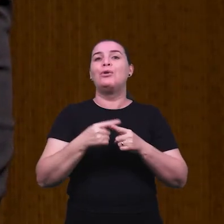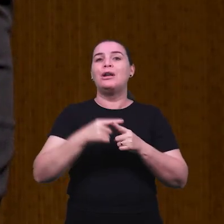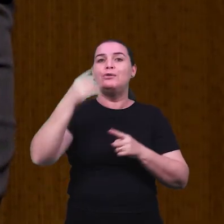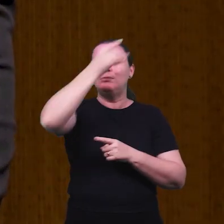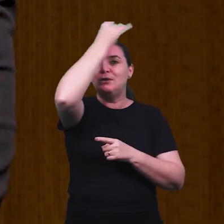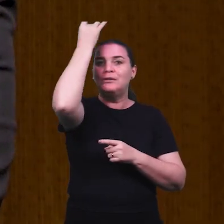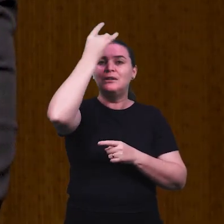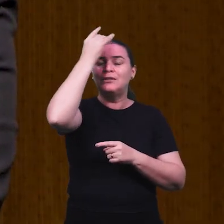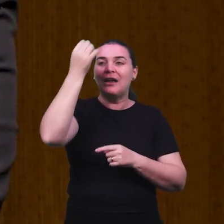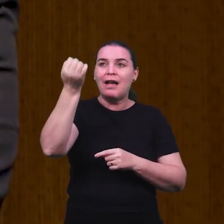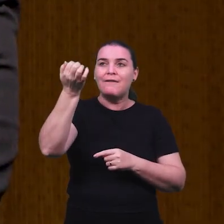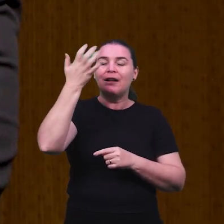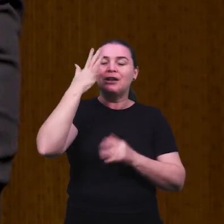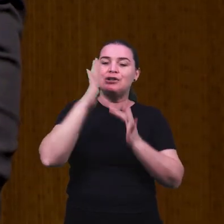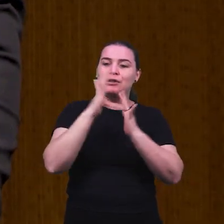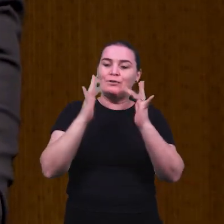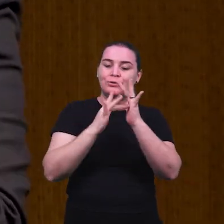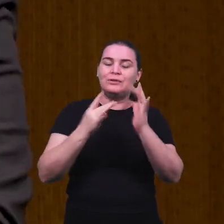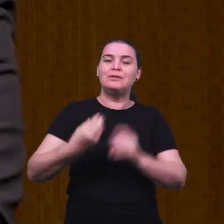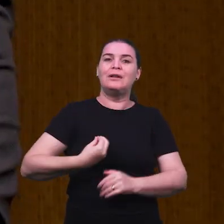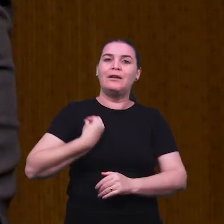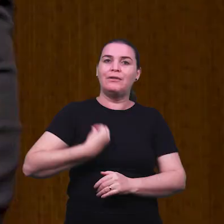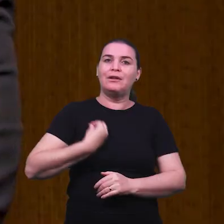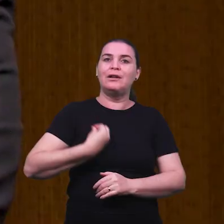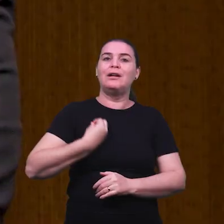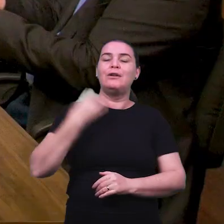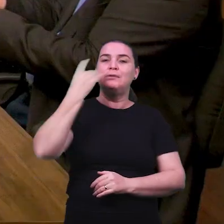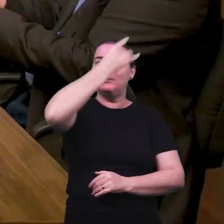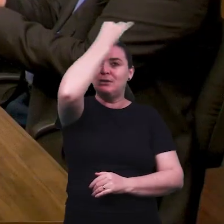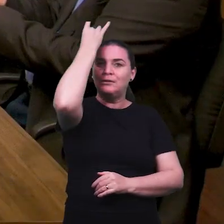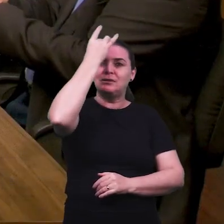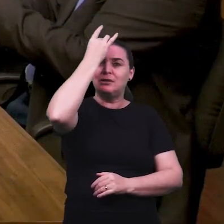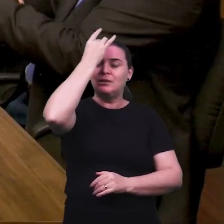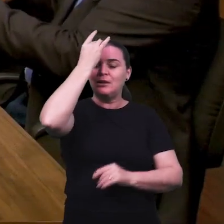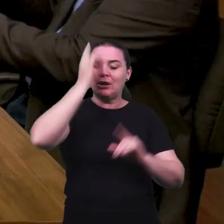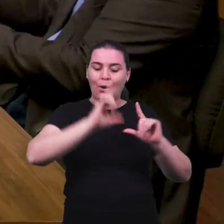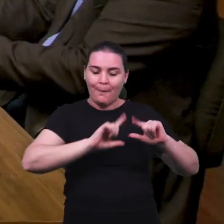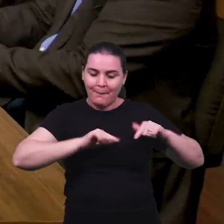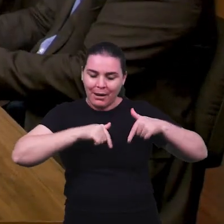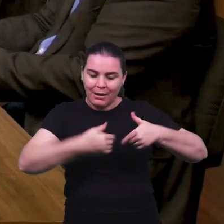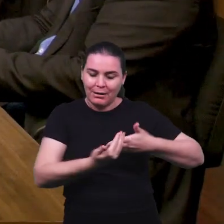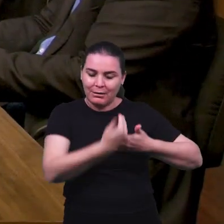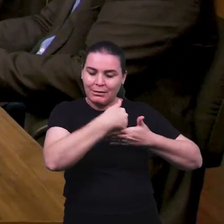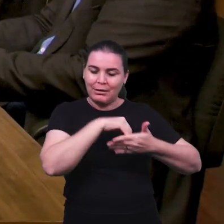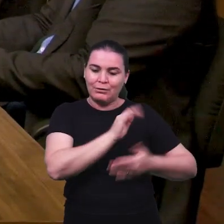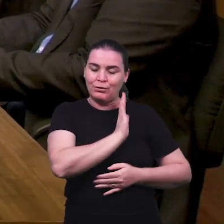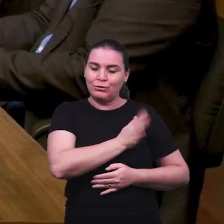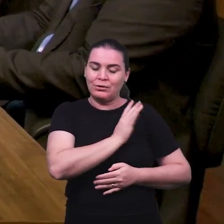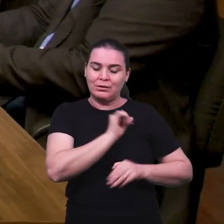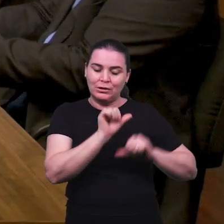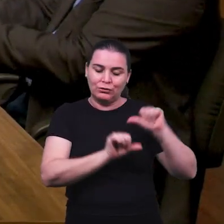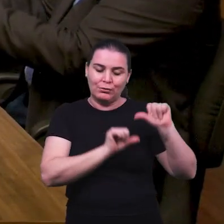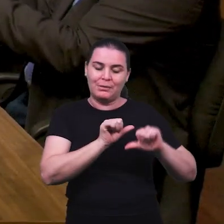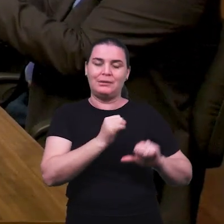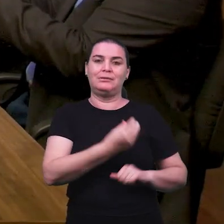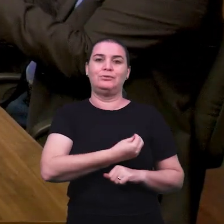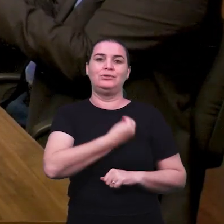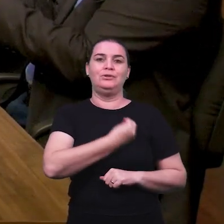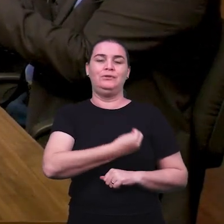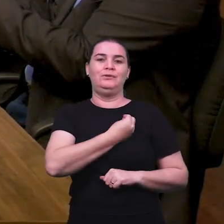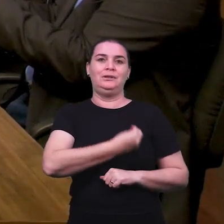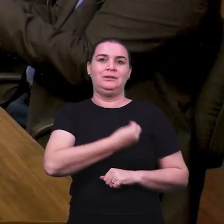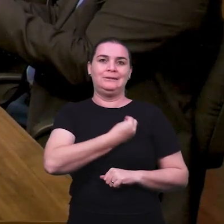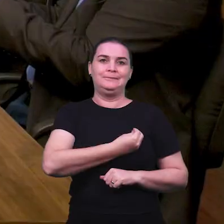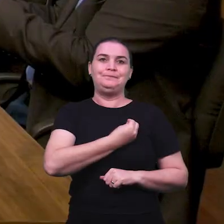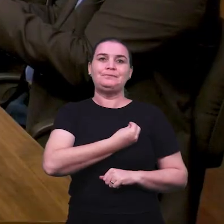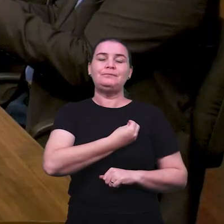vivo. É o Espírito Santo que Amém. opera dentro de nós transformação de vida. Então, o Espírito Santo é esse